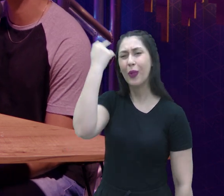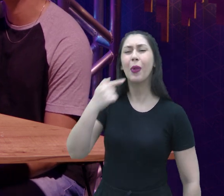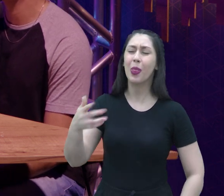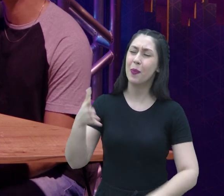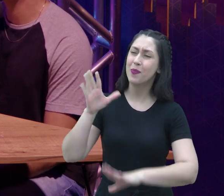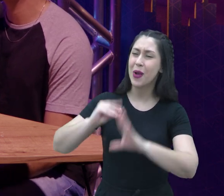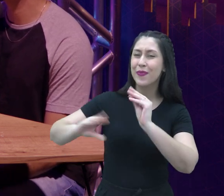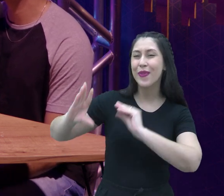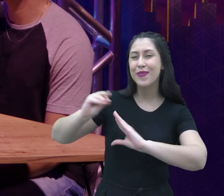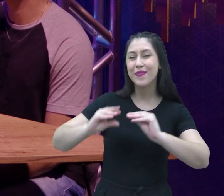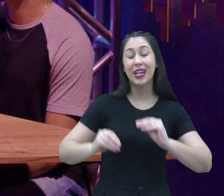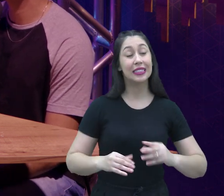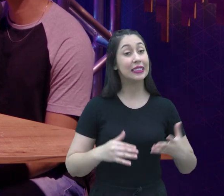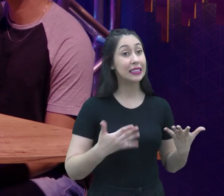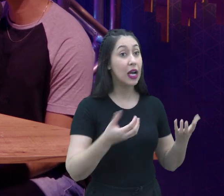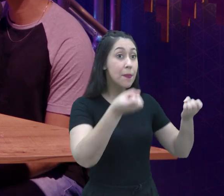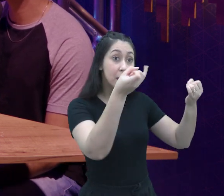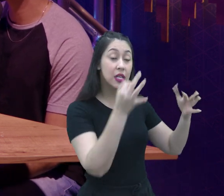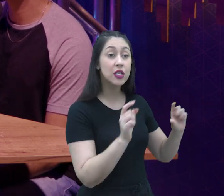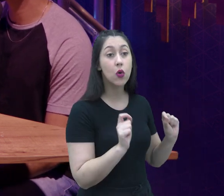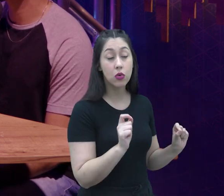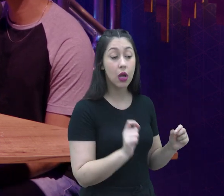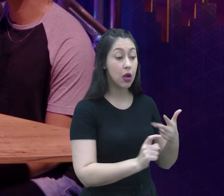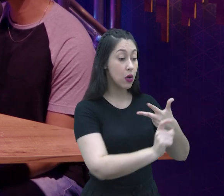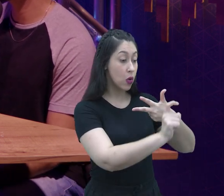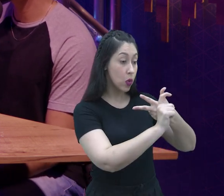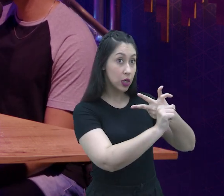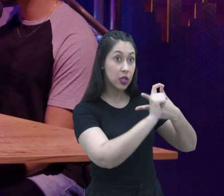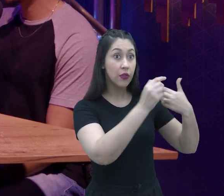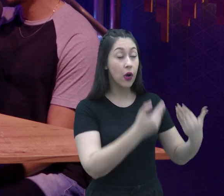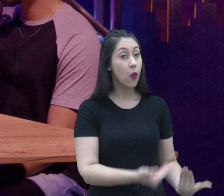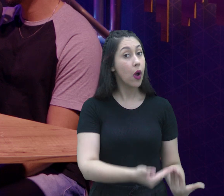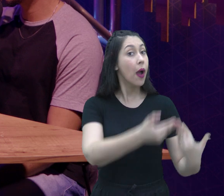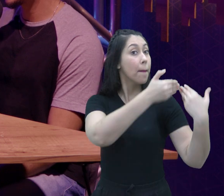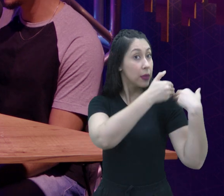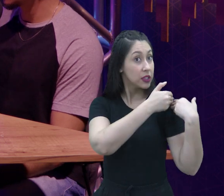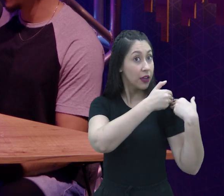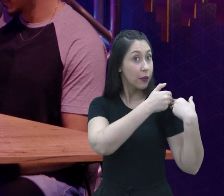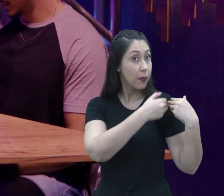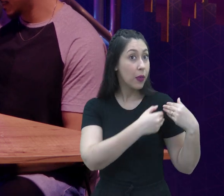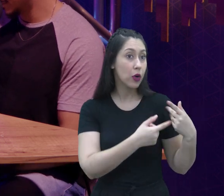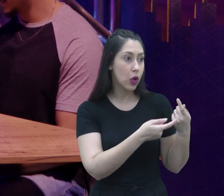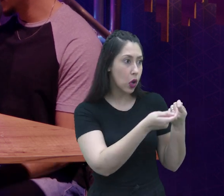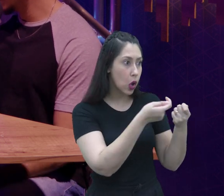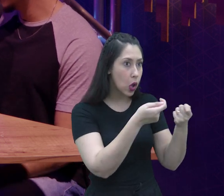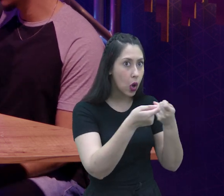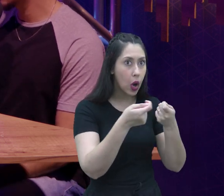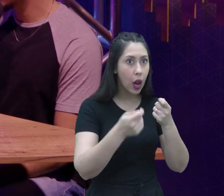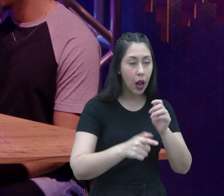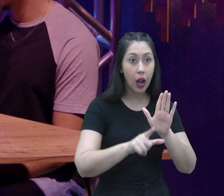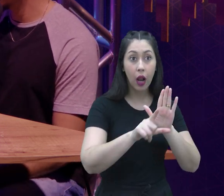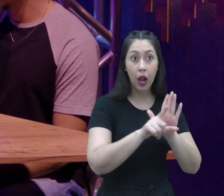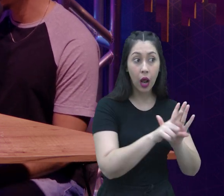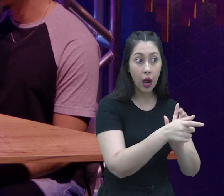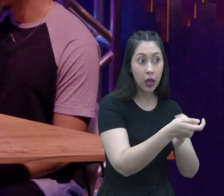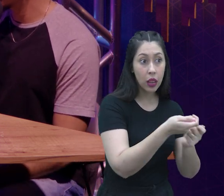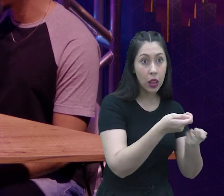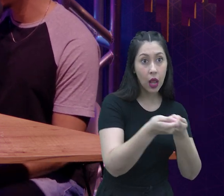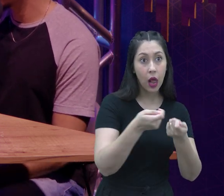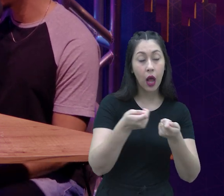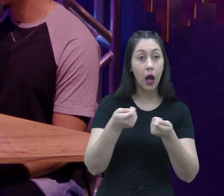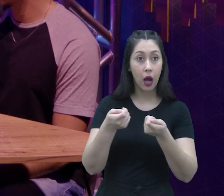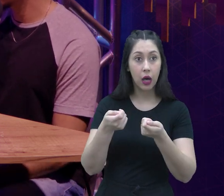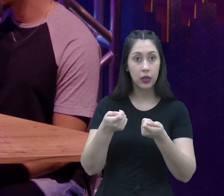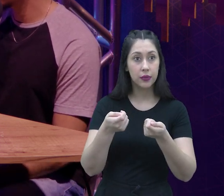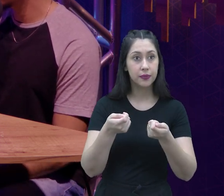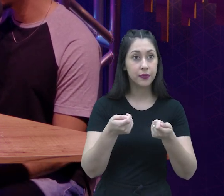Potter. Exatamente. Então aqui a definição, o executivo, né, é o responsável por implementar e gerir as leis, conduzir a política externa e a